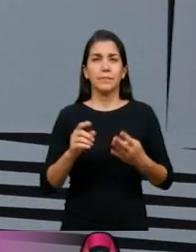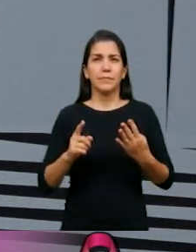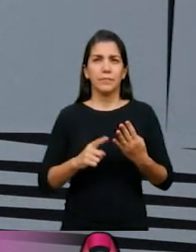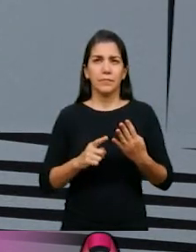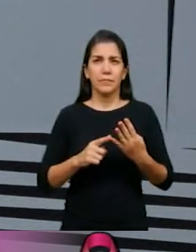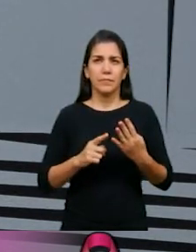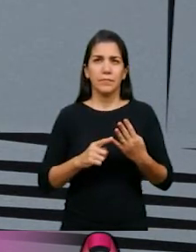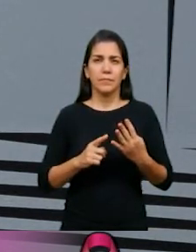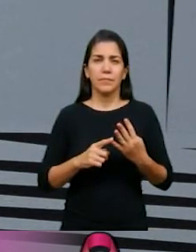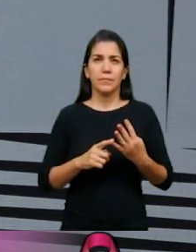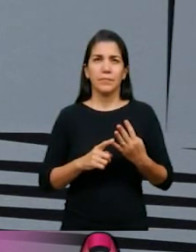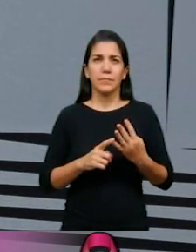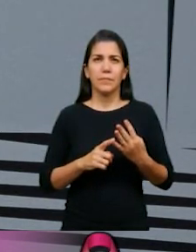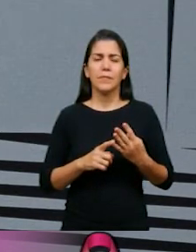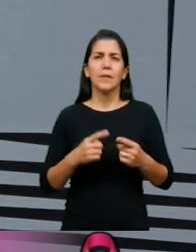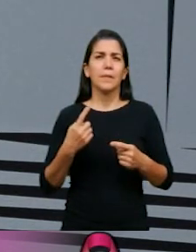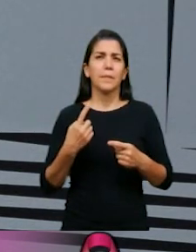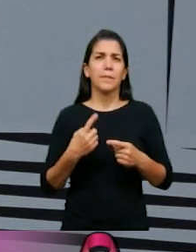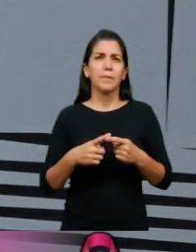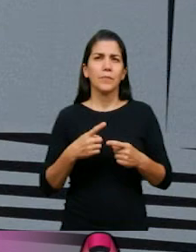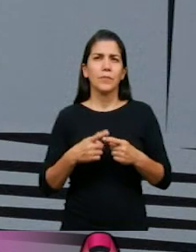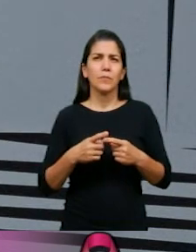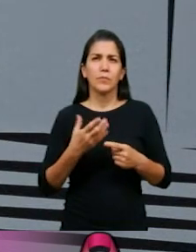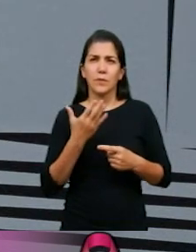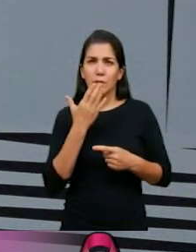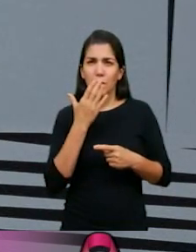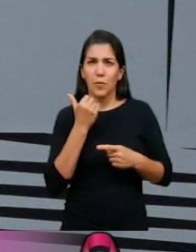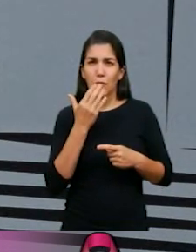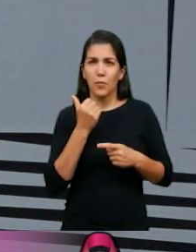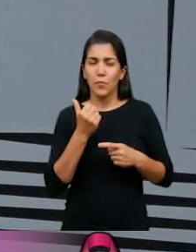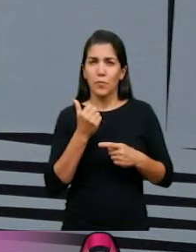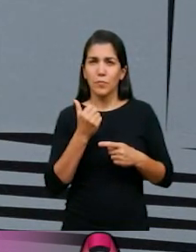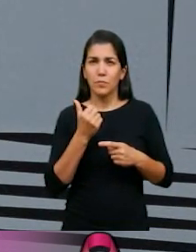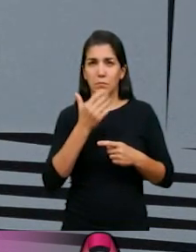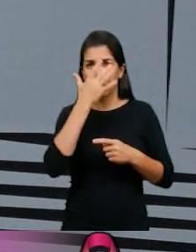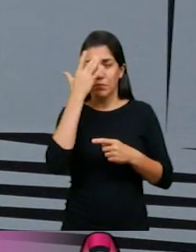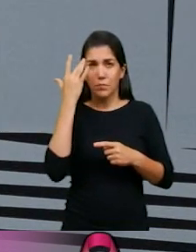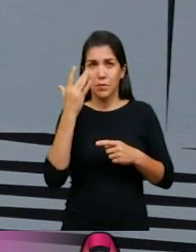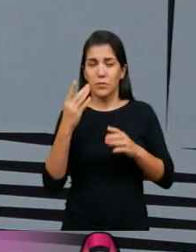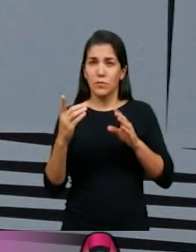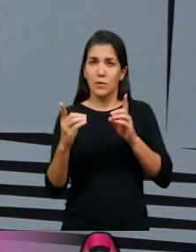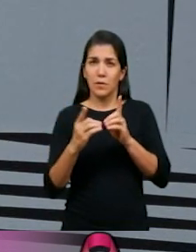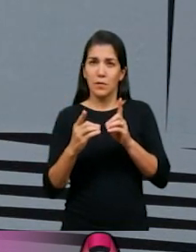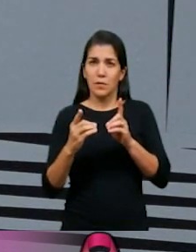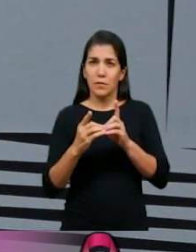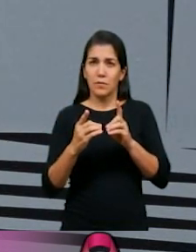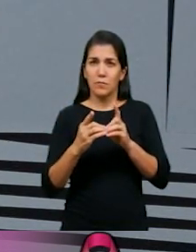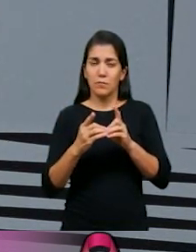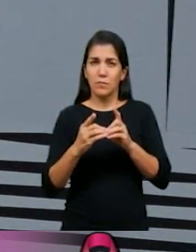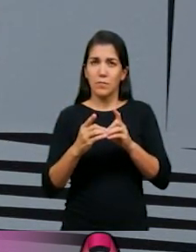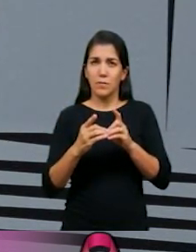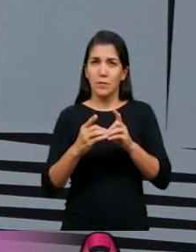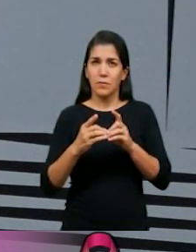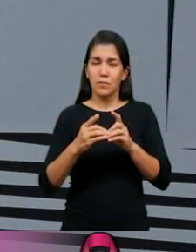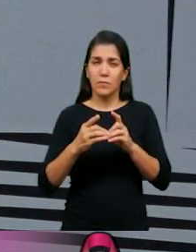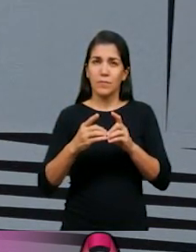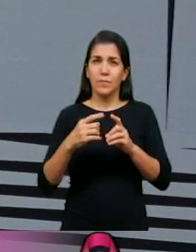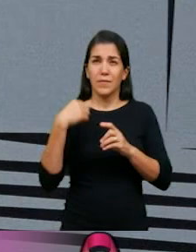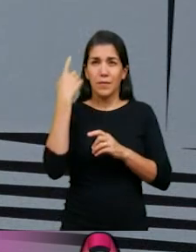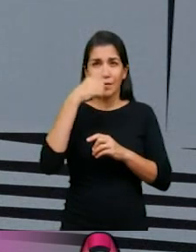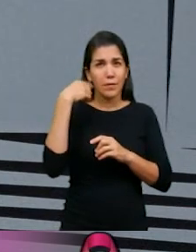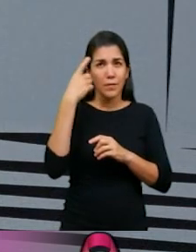4. Por qual motivo o fornecimento de lanche aos pacientes que ficam longo tempo em tratamento ou atendimento